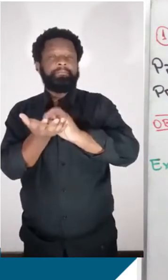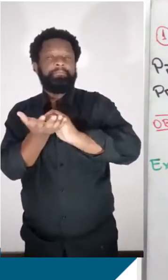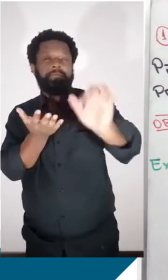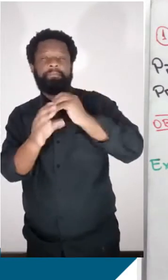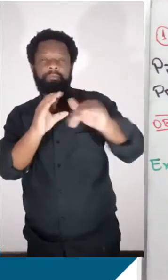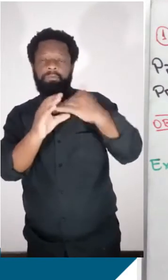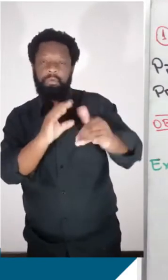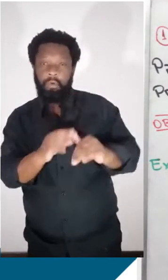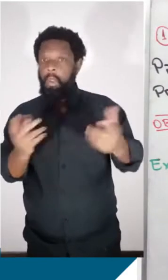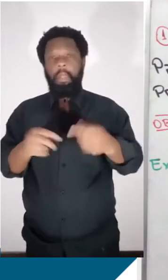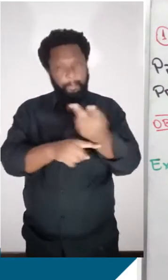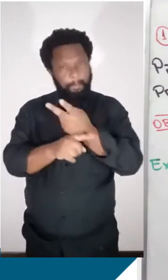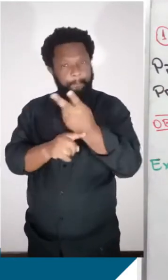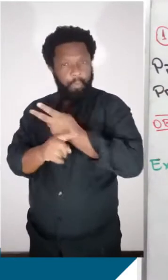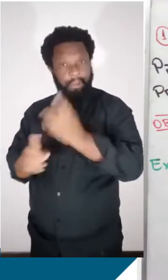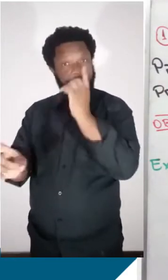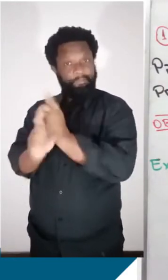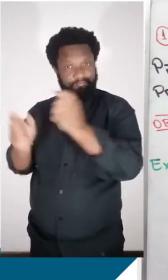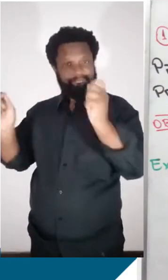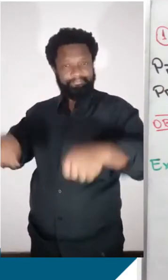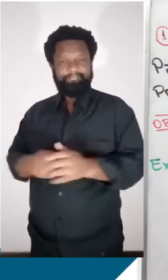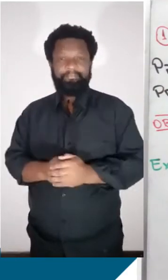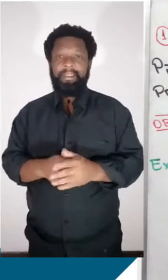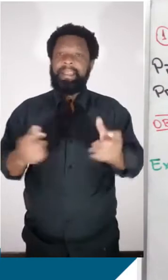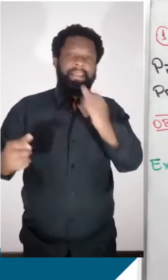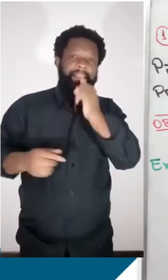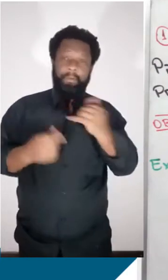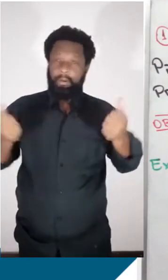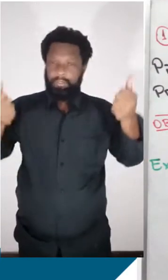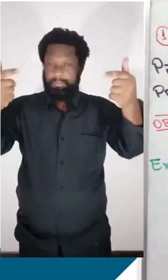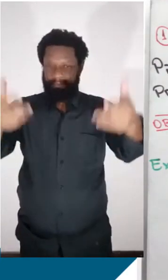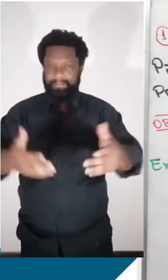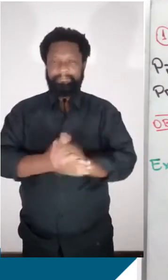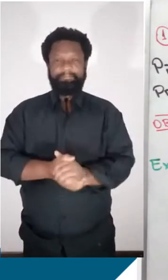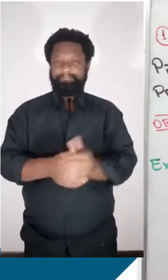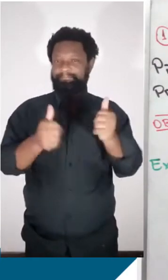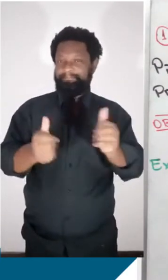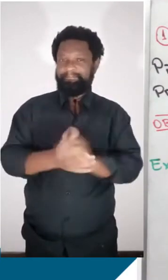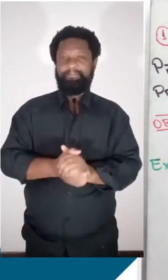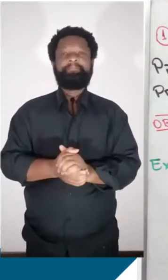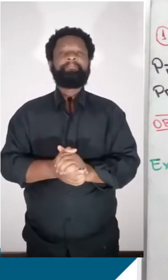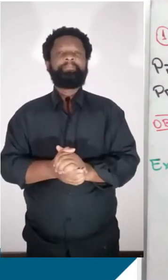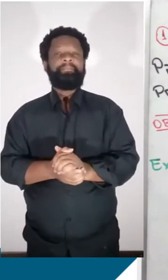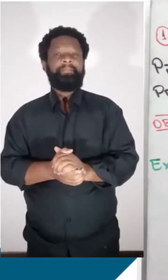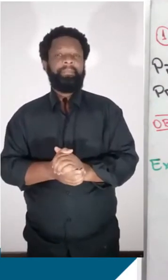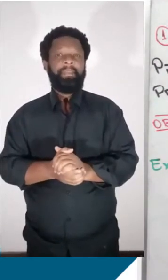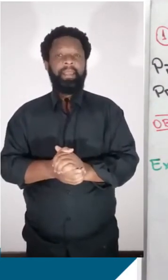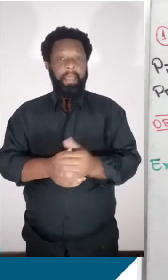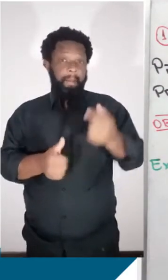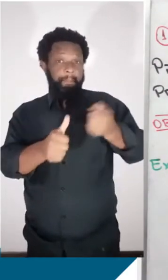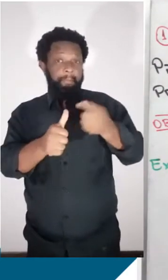vocês sobre essa aula. Então, procurem lá, porque vai estar lá. Durante a questão, eu vou ler com você. Tudo bem? Então, vamos